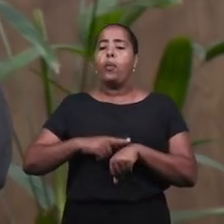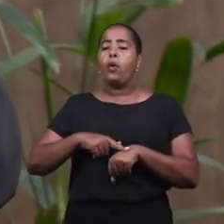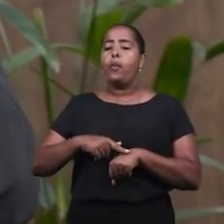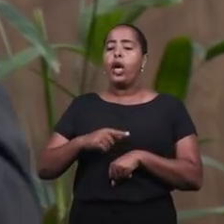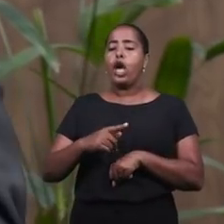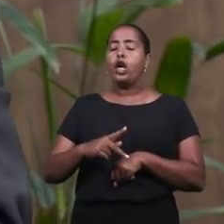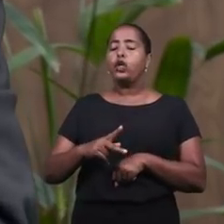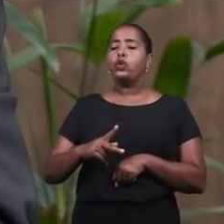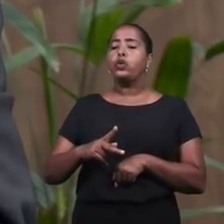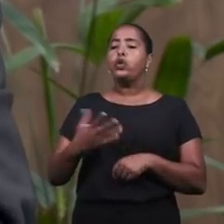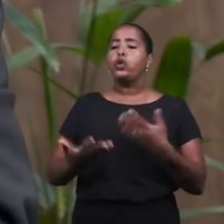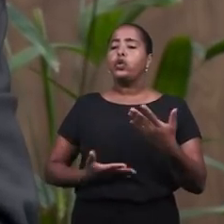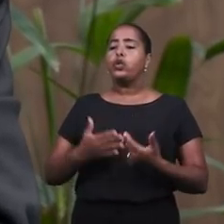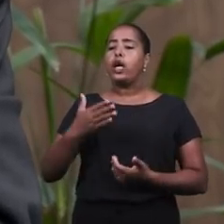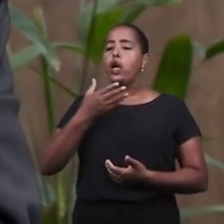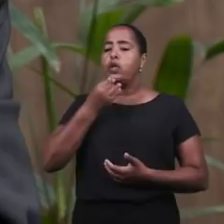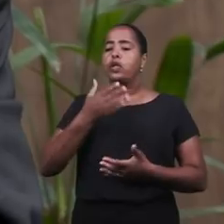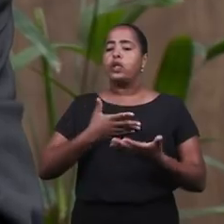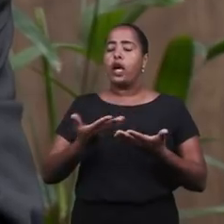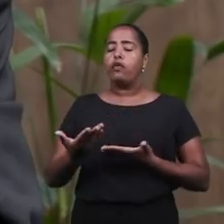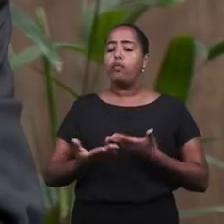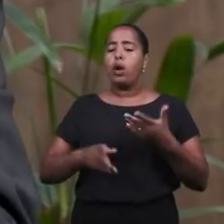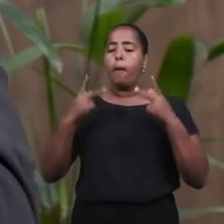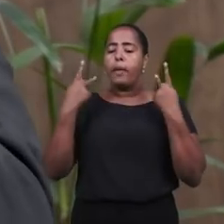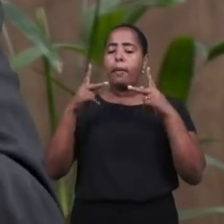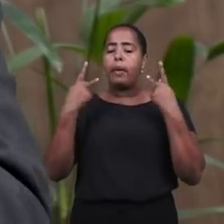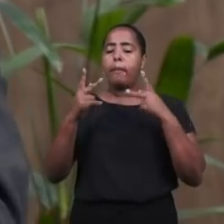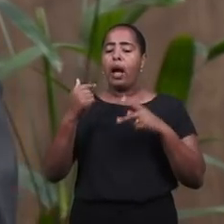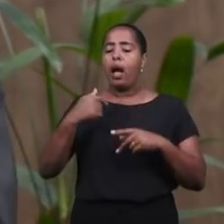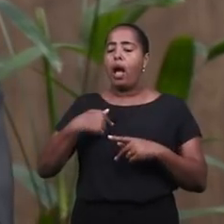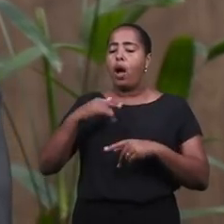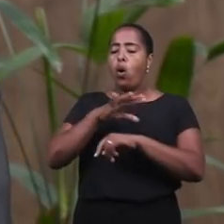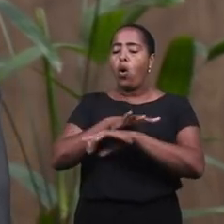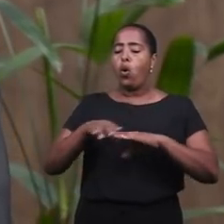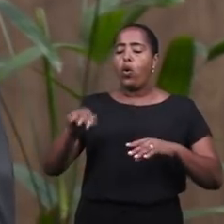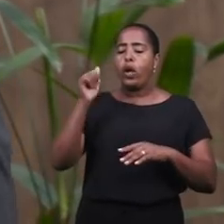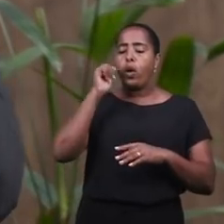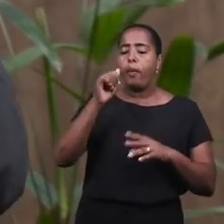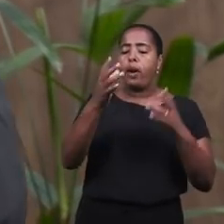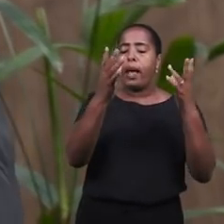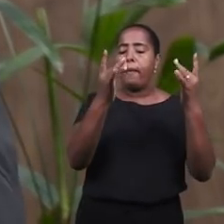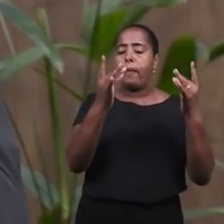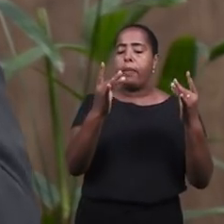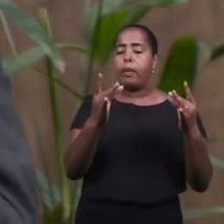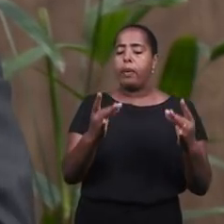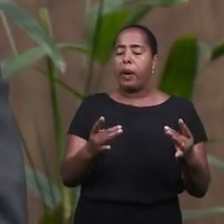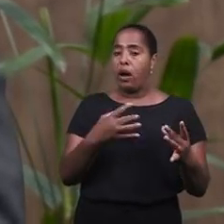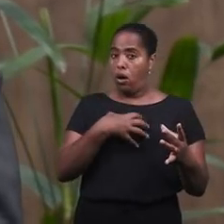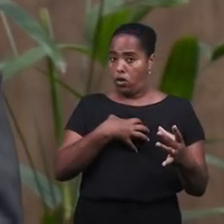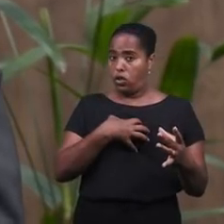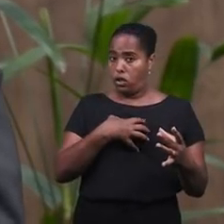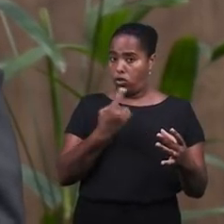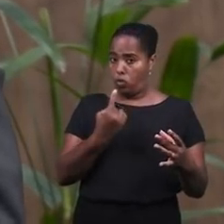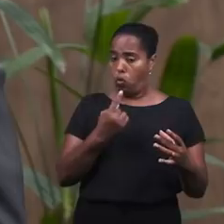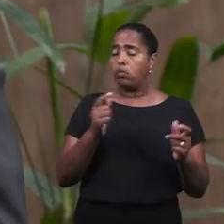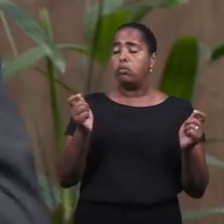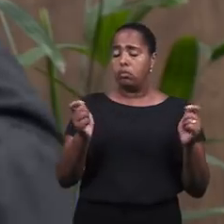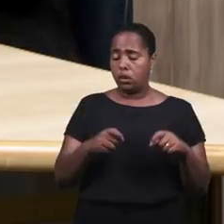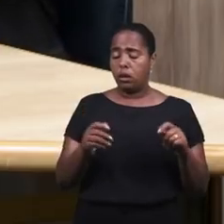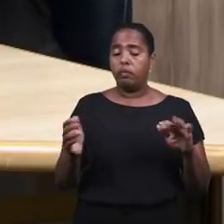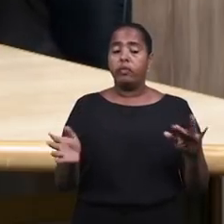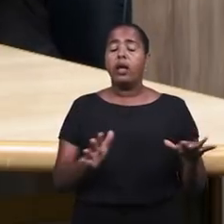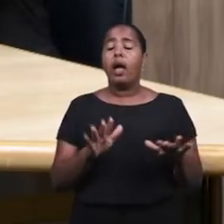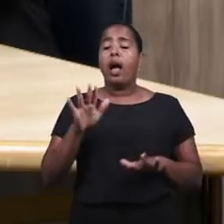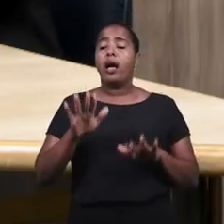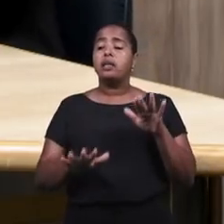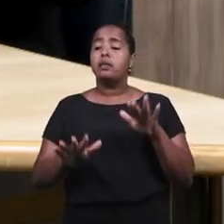servo entregava a palavra, eu curei uma mulher aqui assim, assim, assim. Bom, uma forma, tá? Às vezes